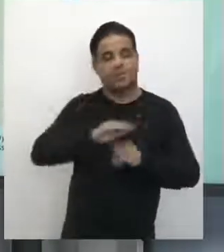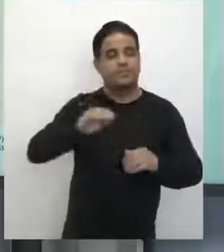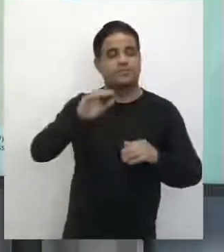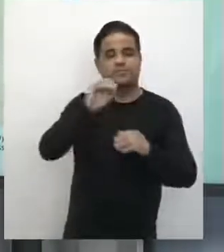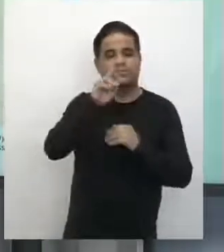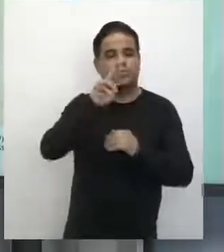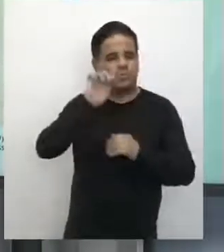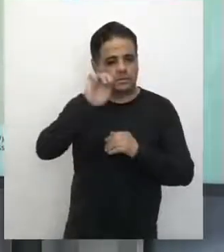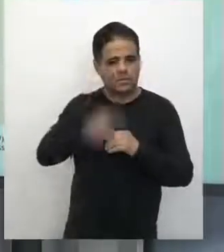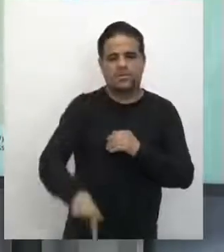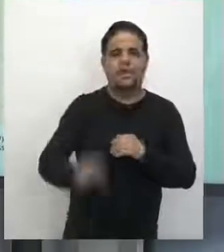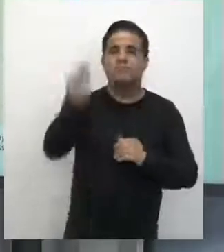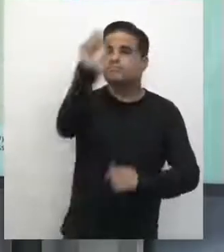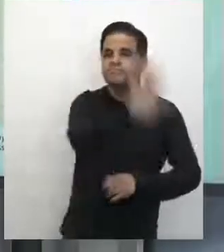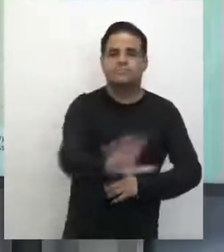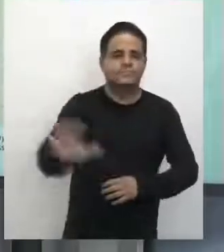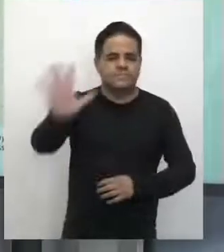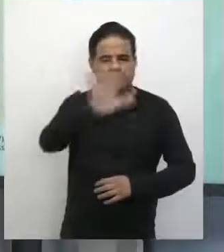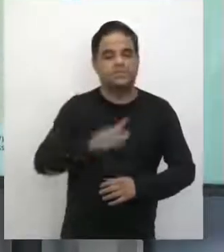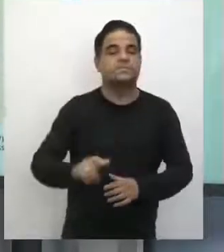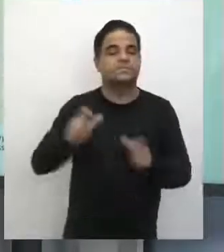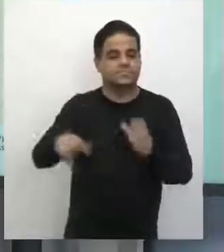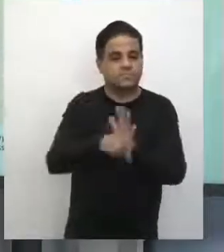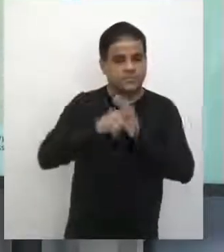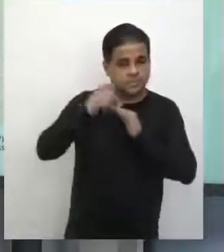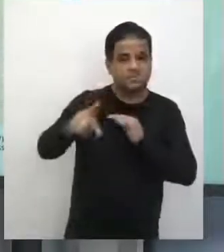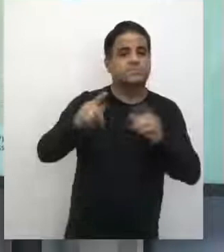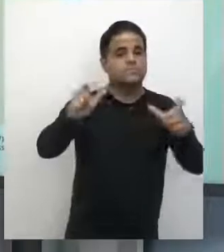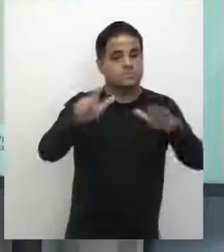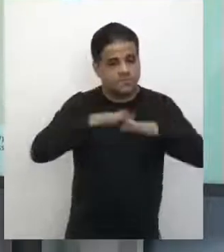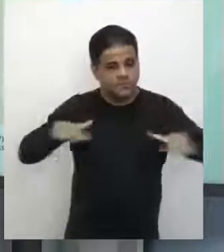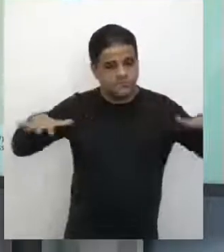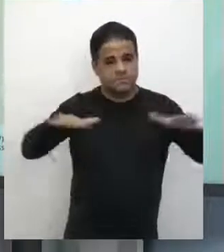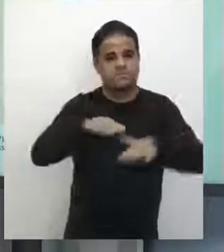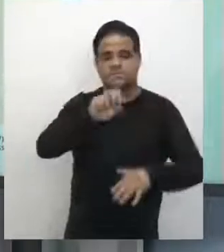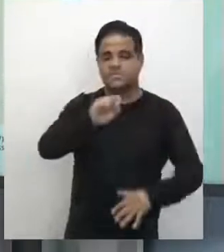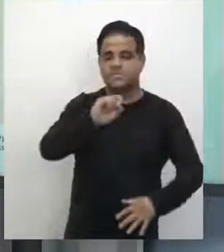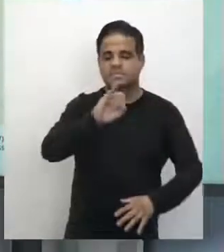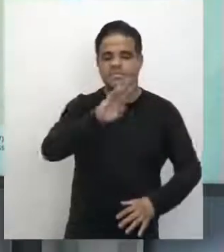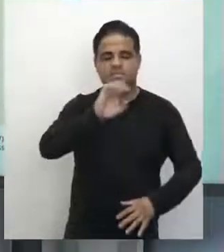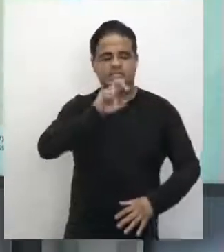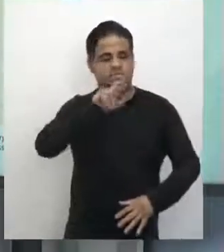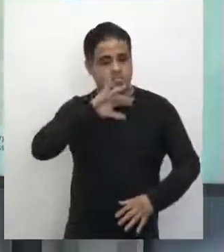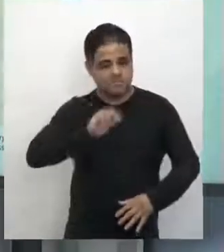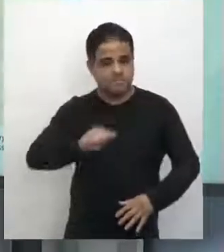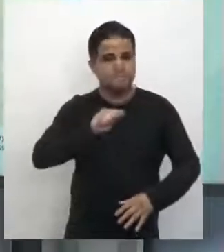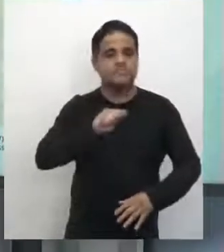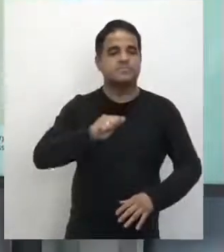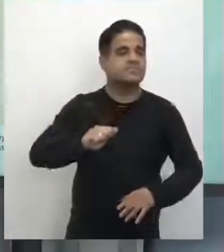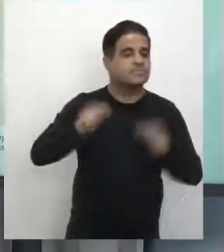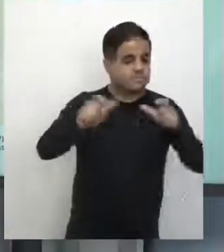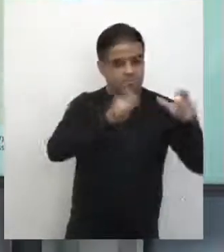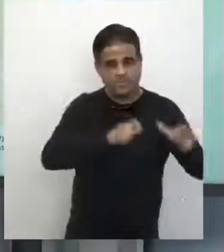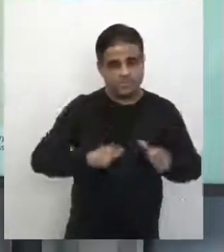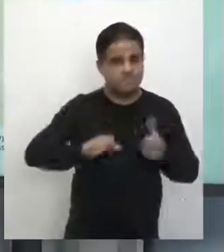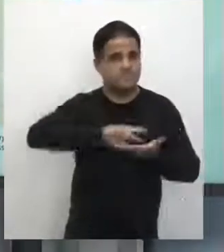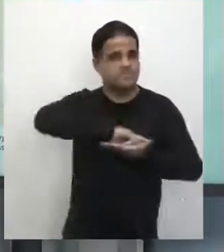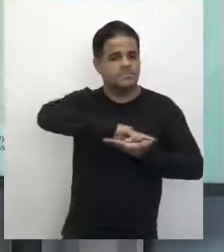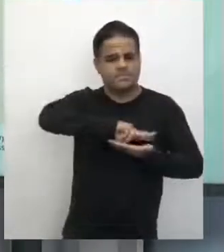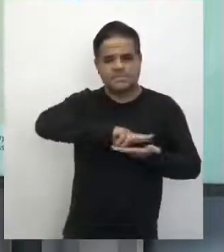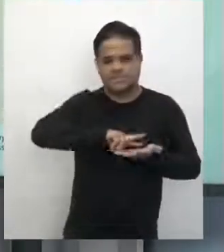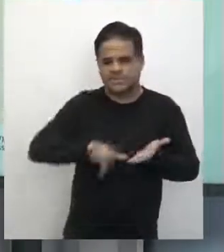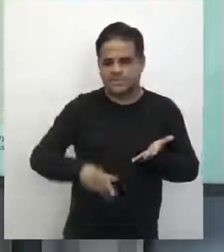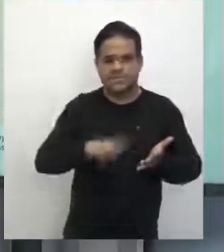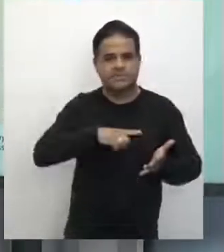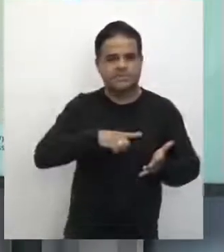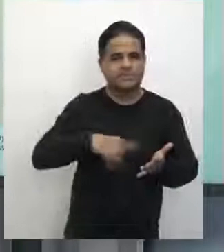que faz parte da Ásia, que boa parte aí do território é a Sibéria. Né? E esse povo, os samoiedos, eles se caracterizam e